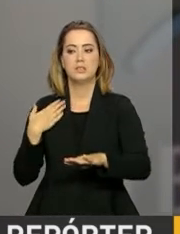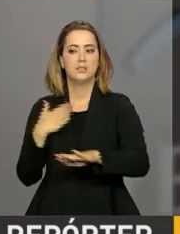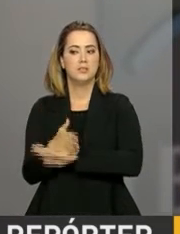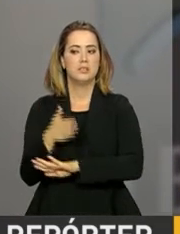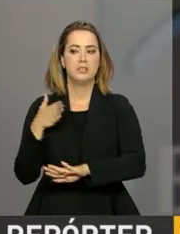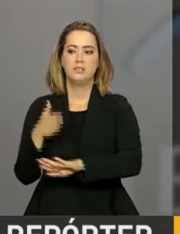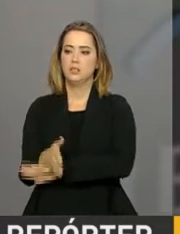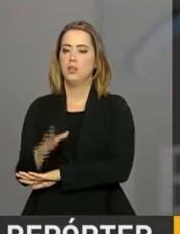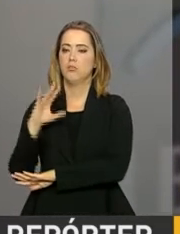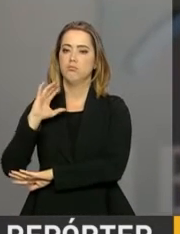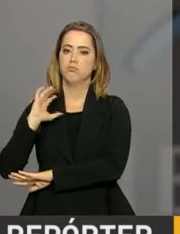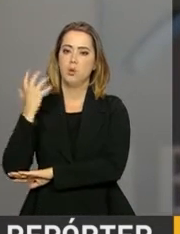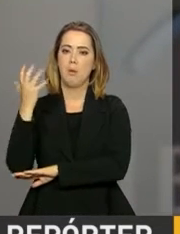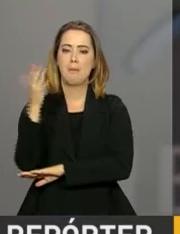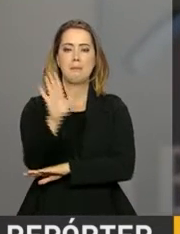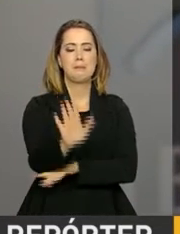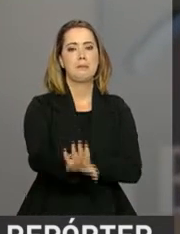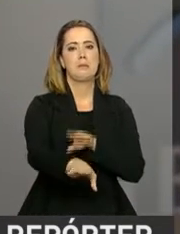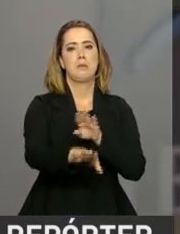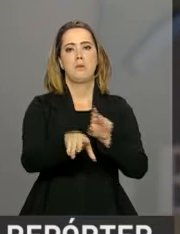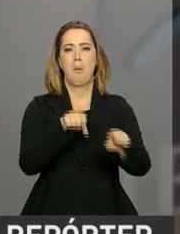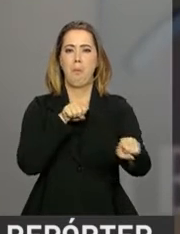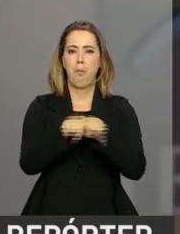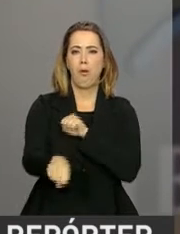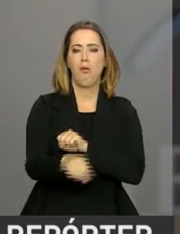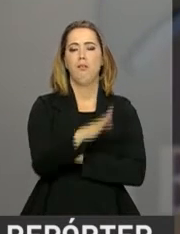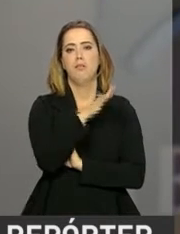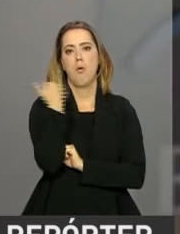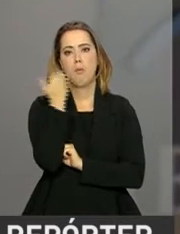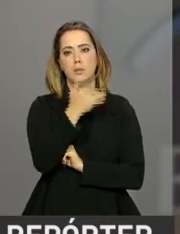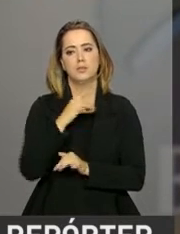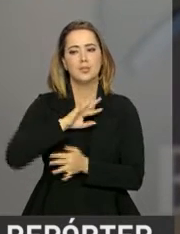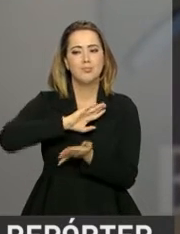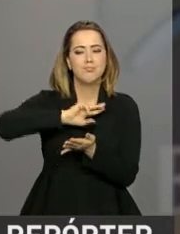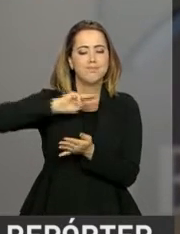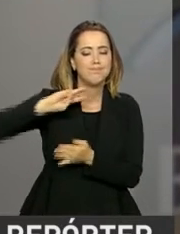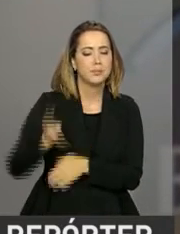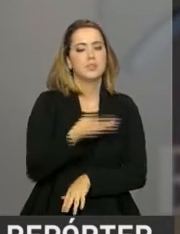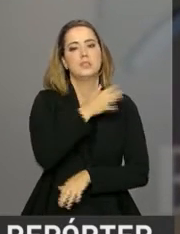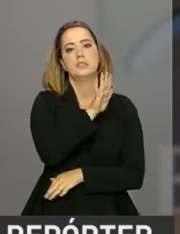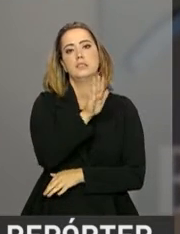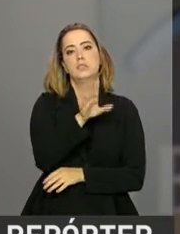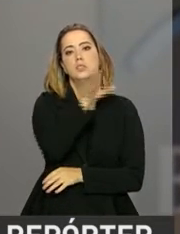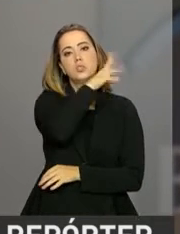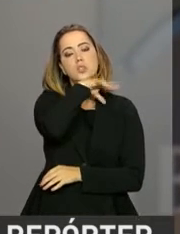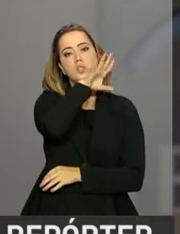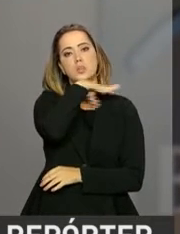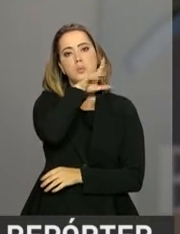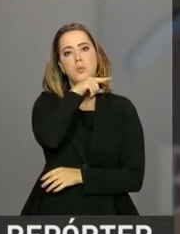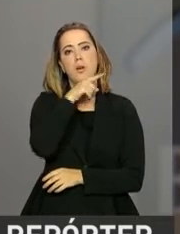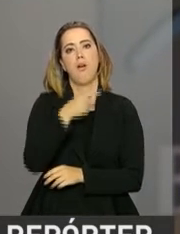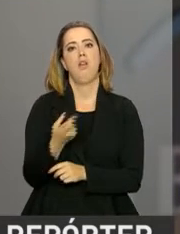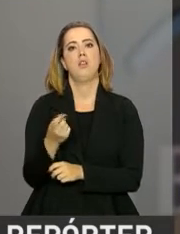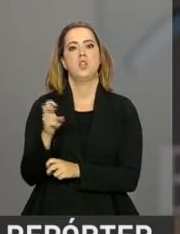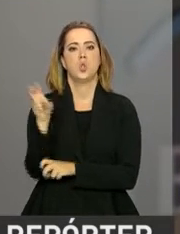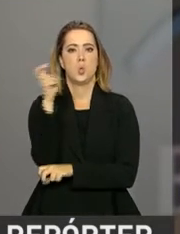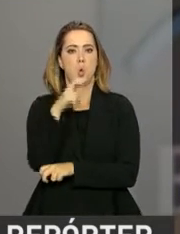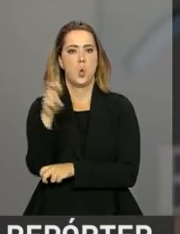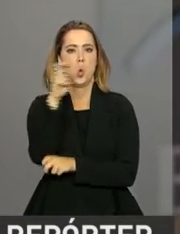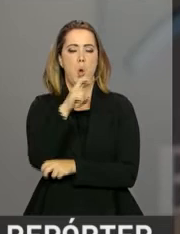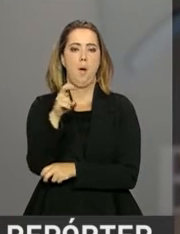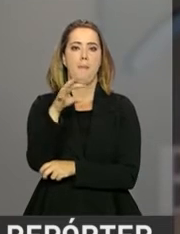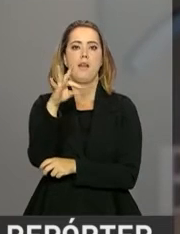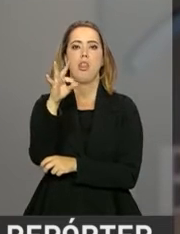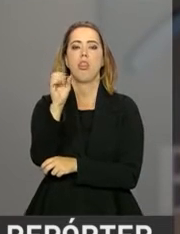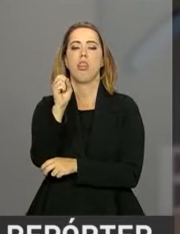naturais você vai matar milhares de animais é é um certeza que não vão conseguir sair tatu